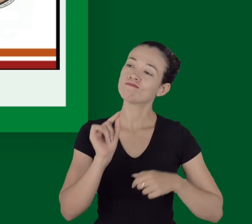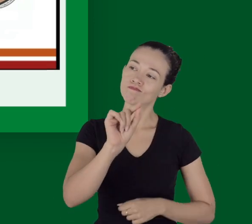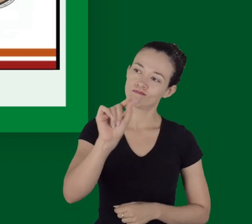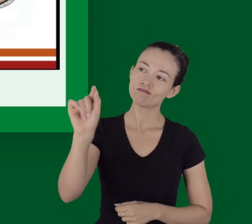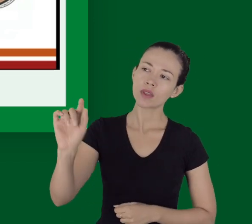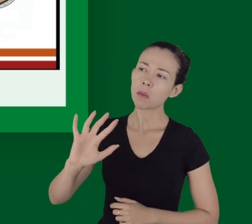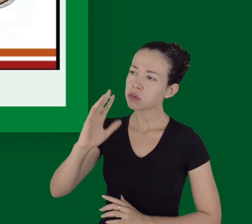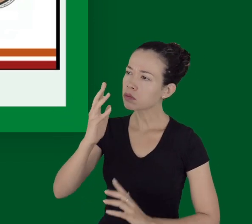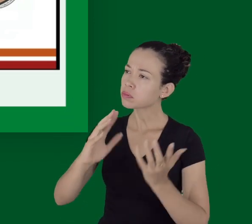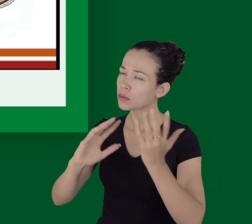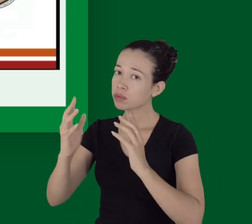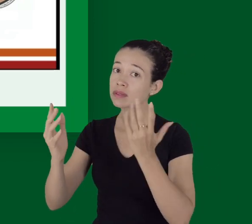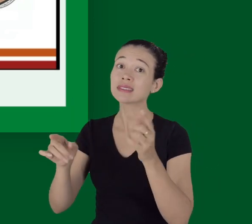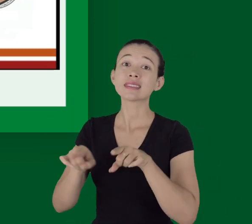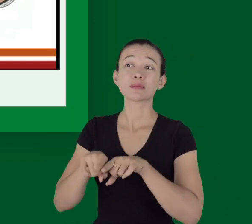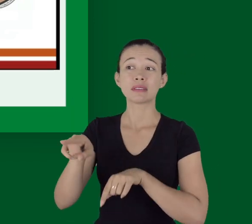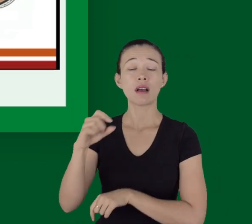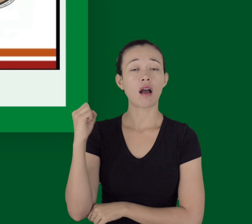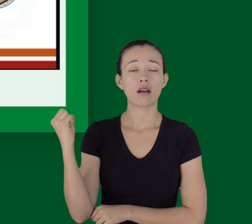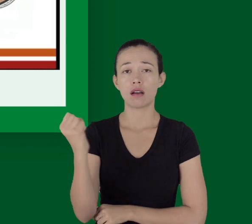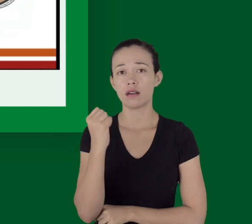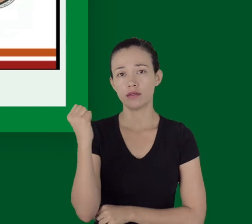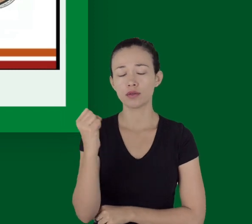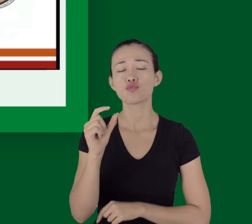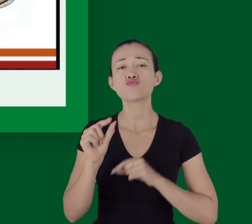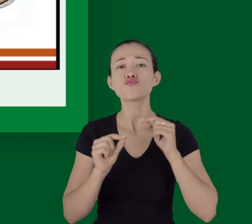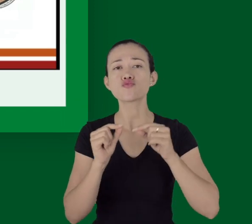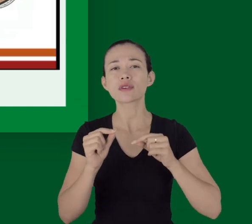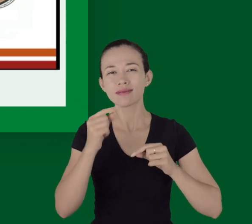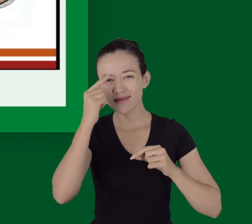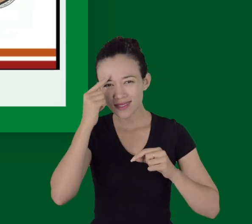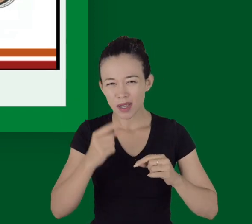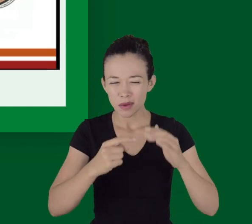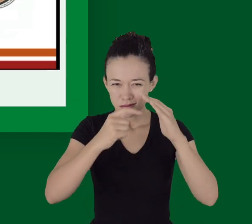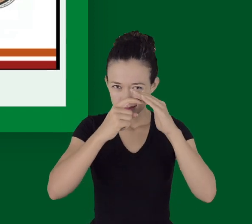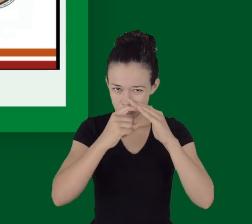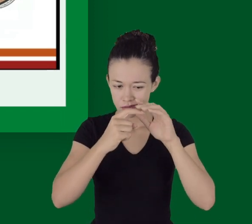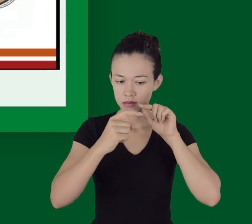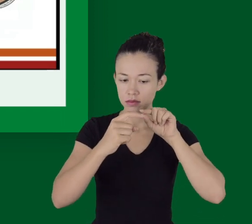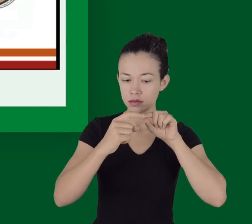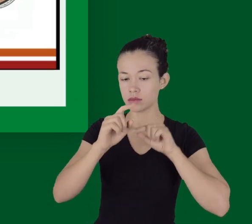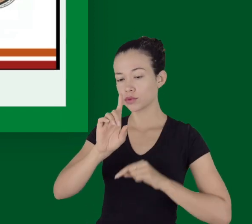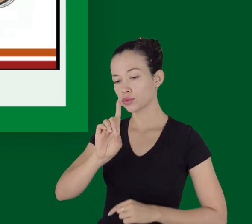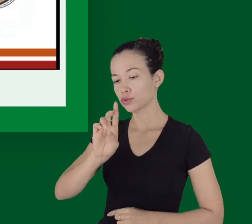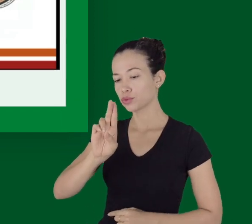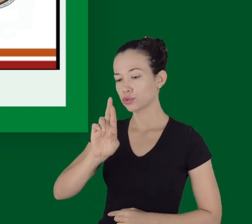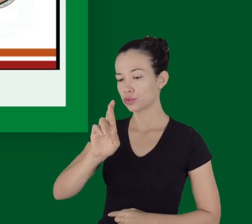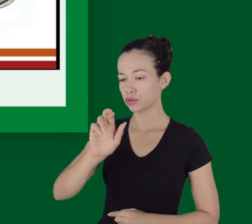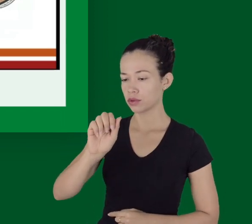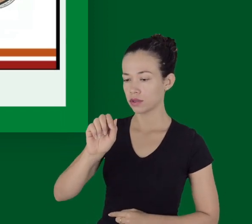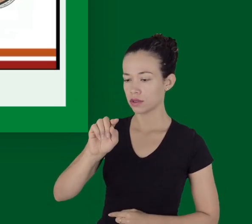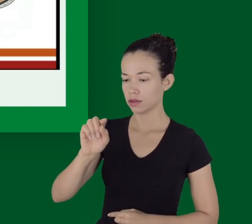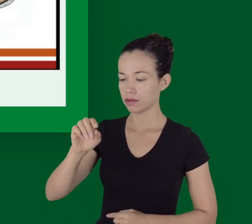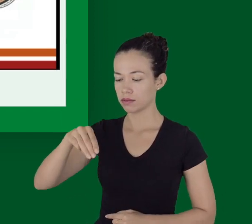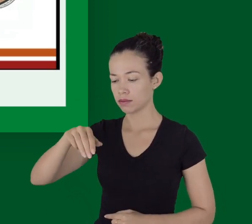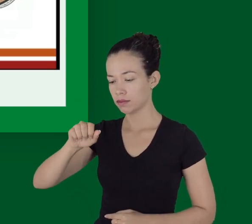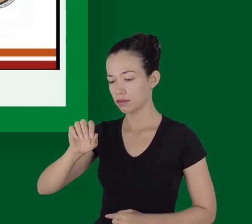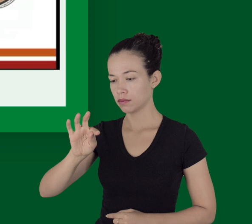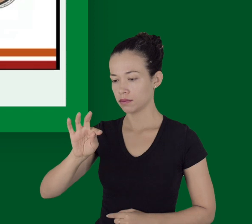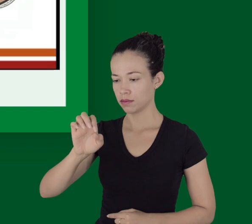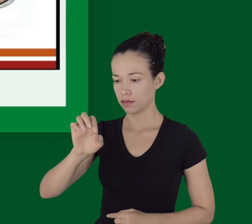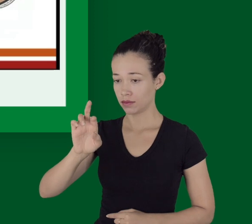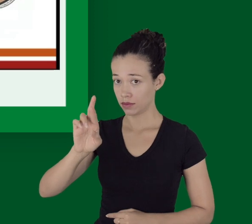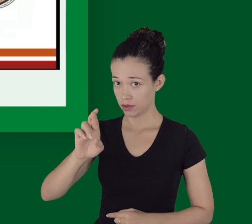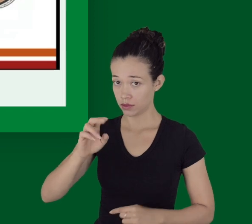incidência e tem grande gravidade, são os hematomas abaixo da dura máter, porque agora eles estão mais próximos do cérebro, estão mais próximos das